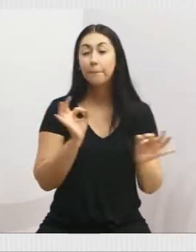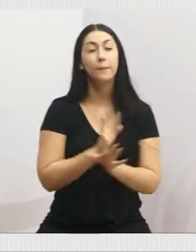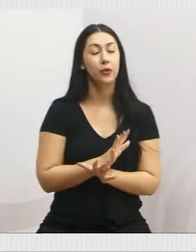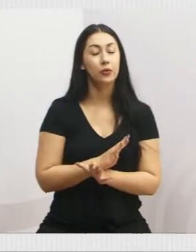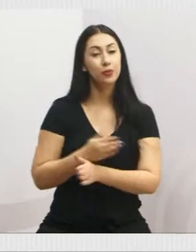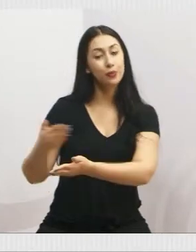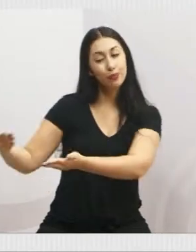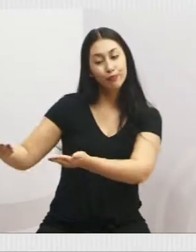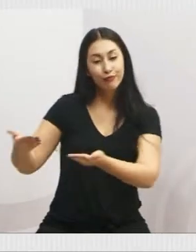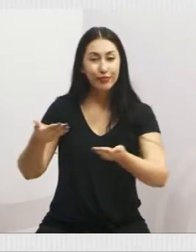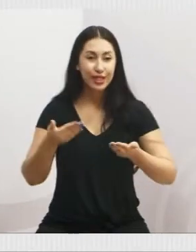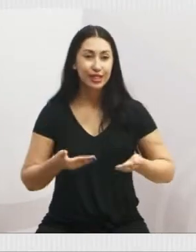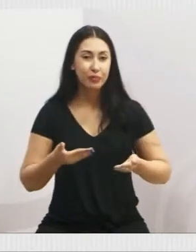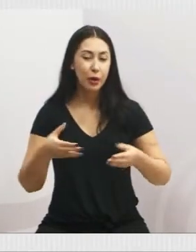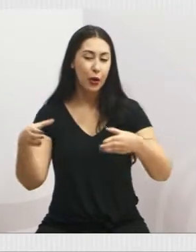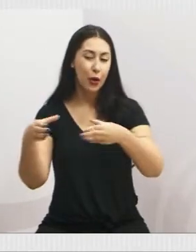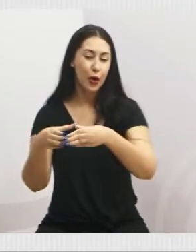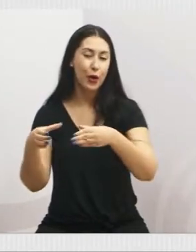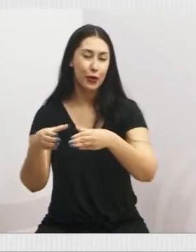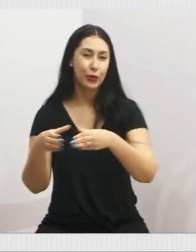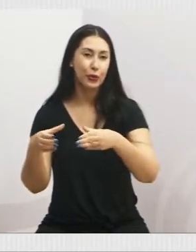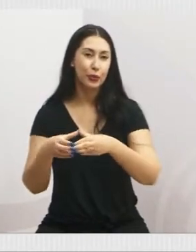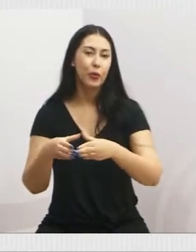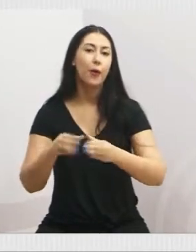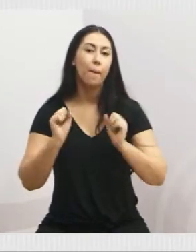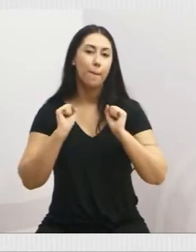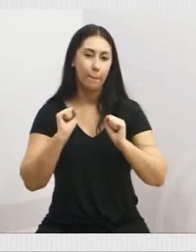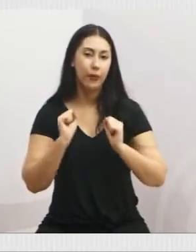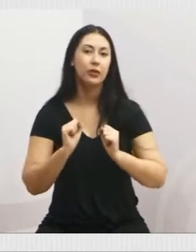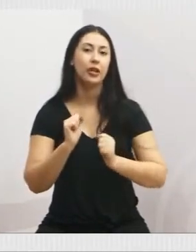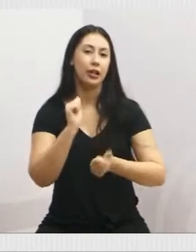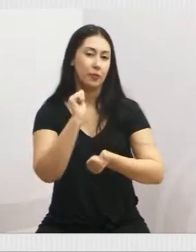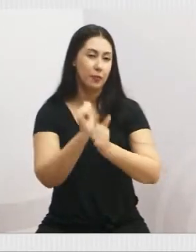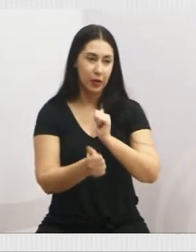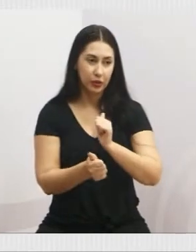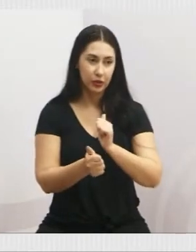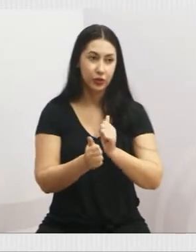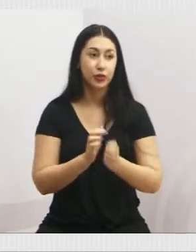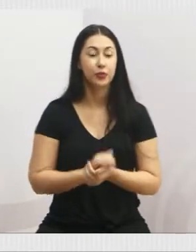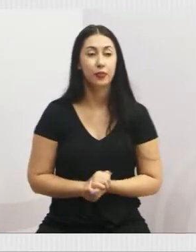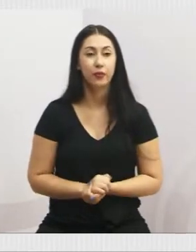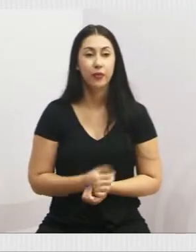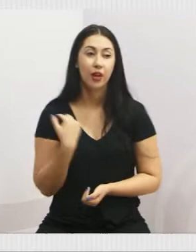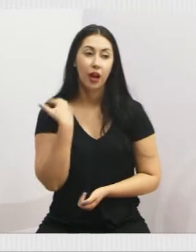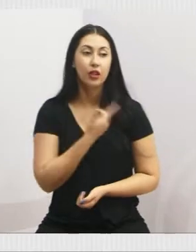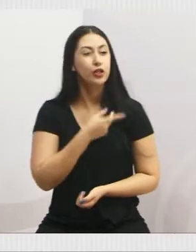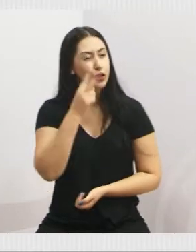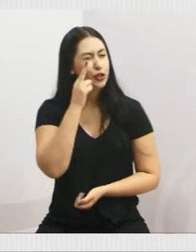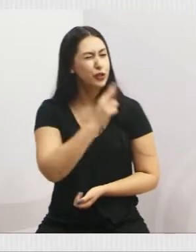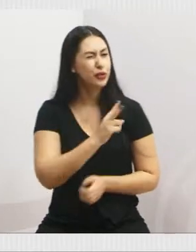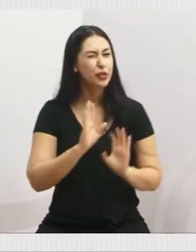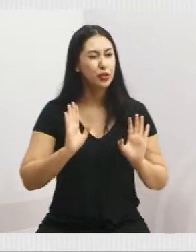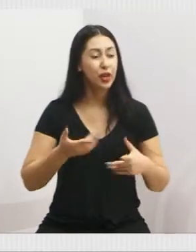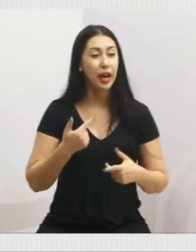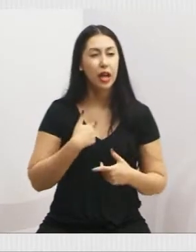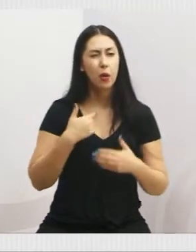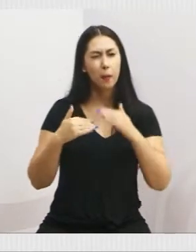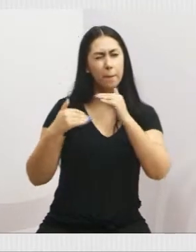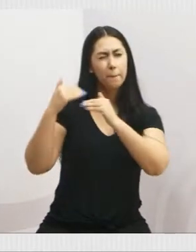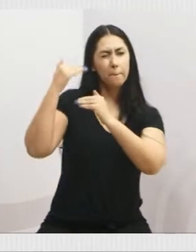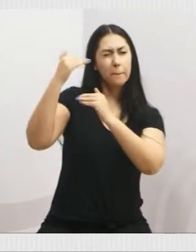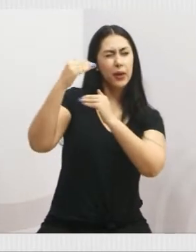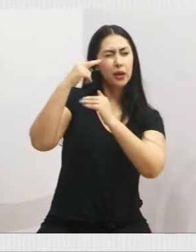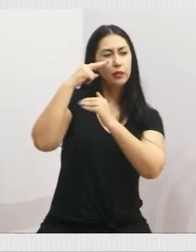essa criançada, essa comunidade aqui para desenvolver uma atividade saudável. Diante de tudo que a gente acabou de ver aqui, eu estou na parte de cima da